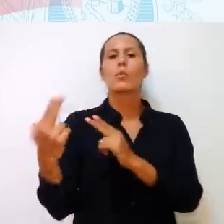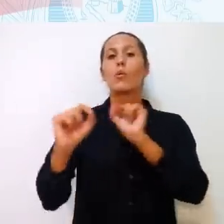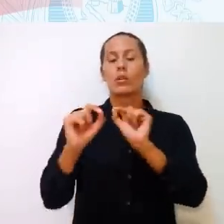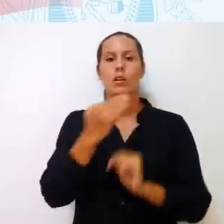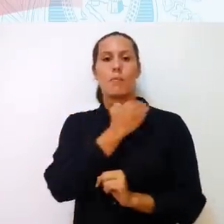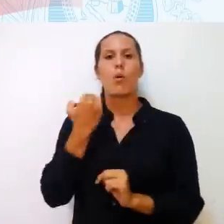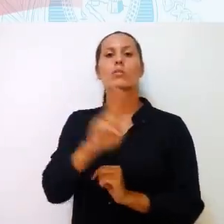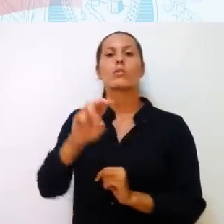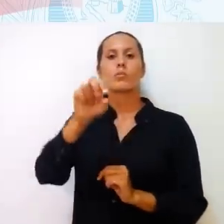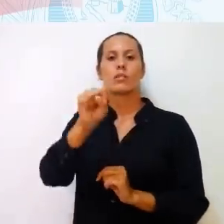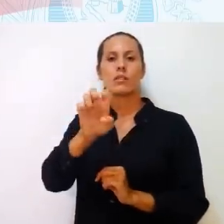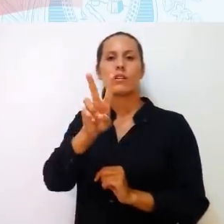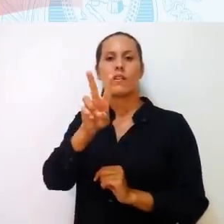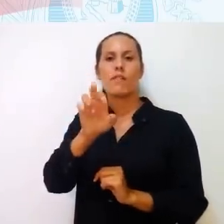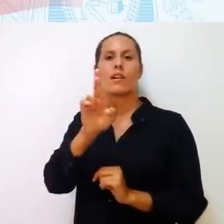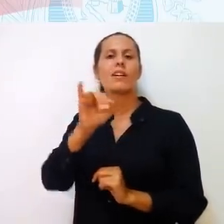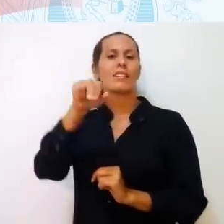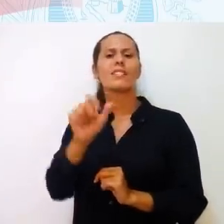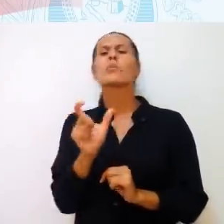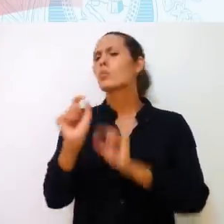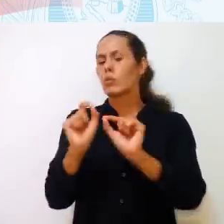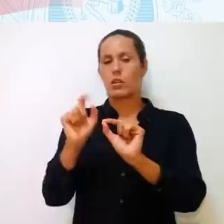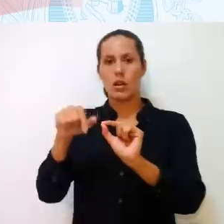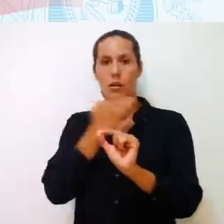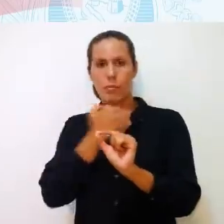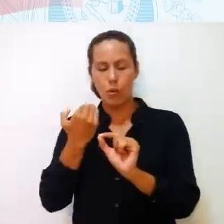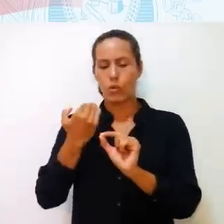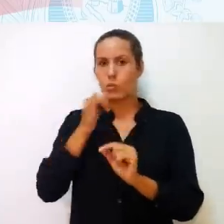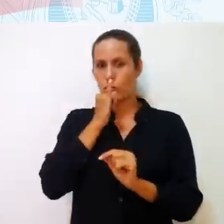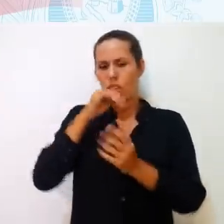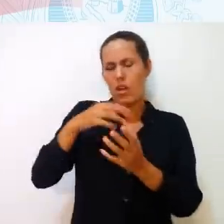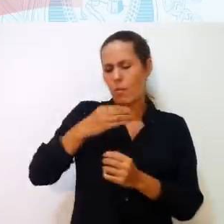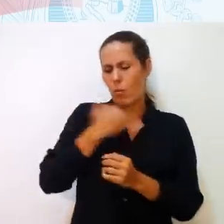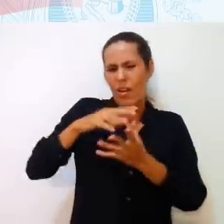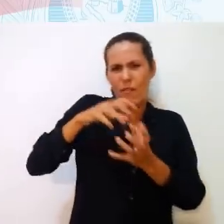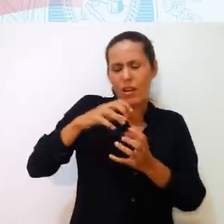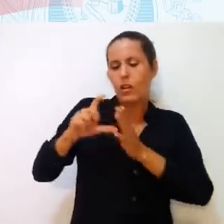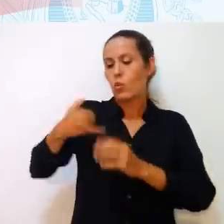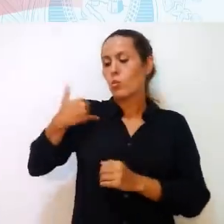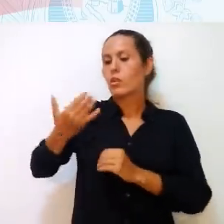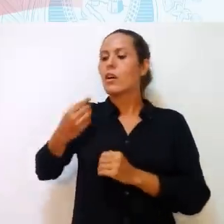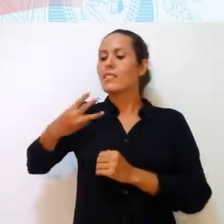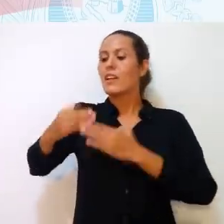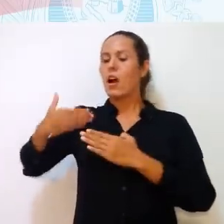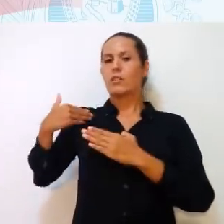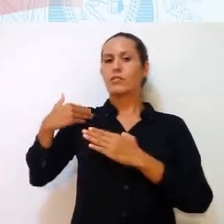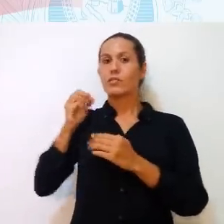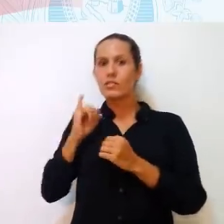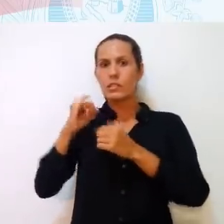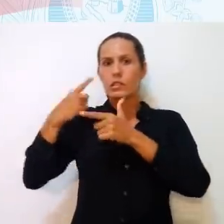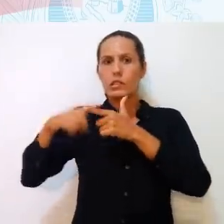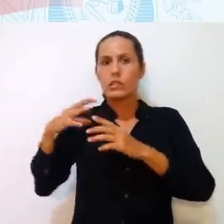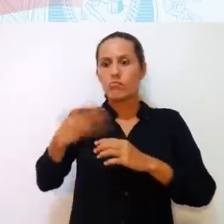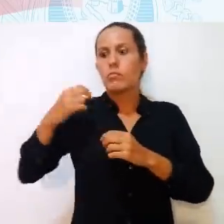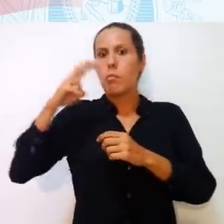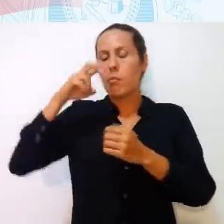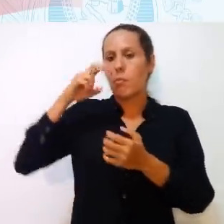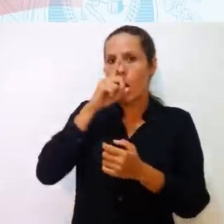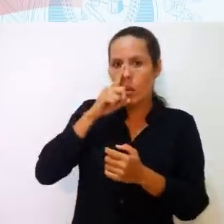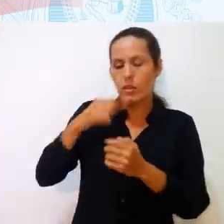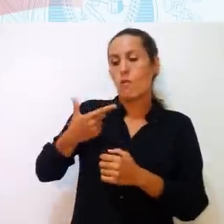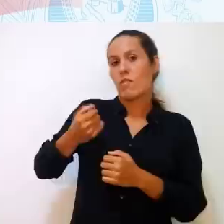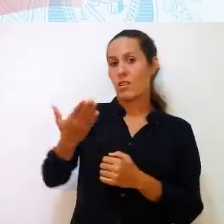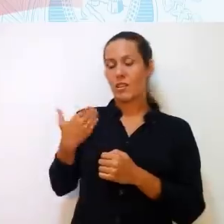mesma morte severina, que é a morte de que se morre, de velhice antes dos 30, de emboscada antes dos 20,